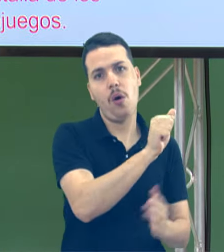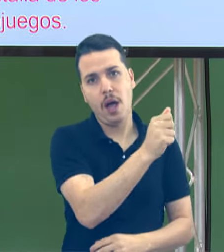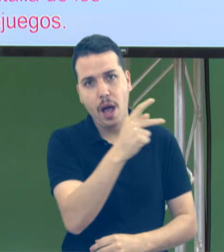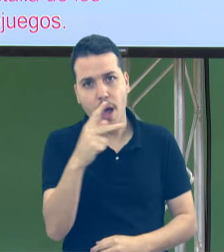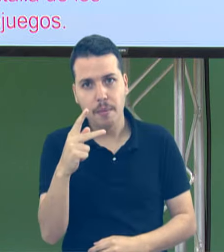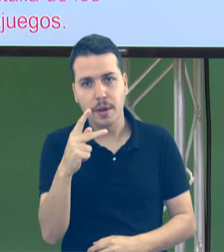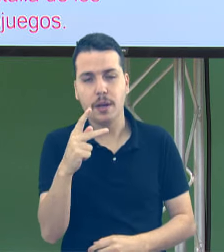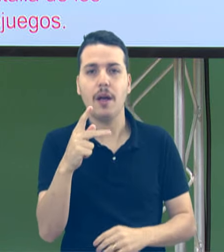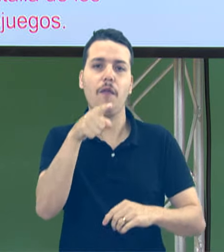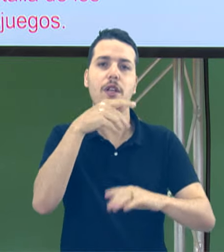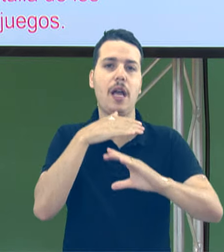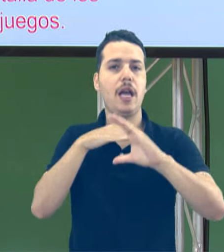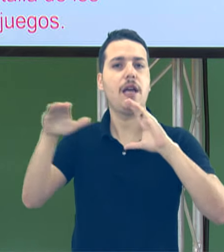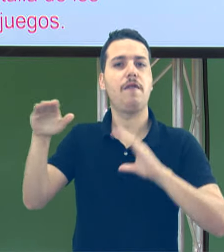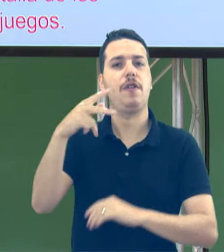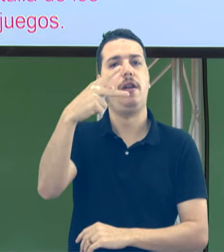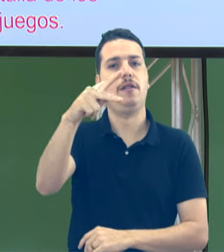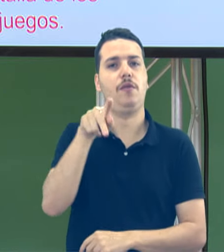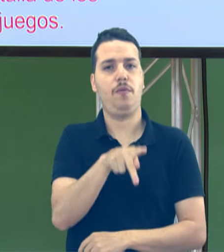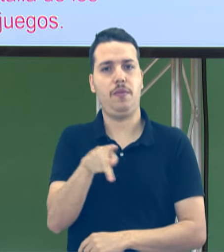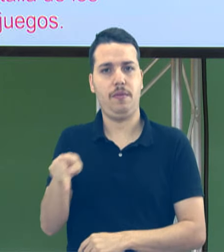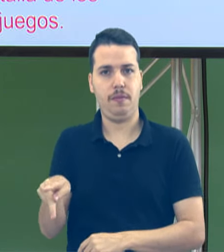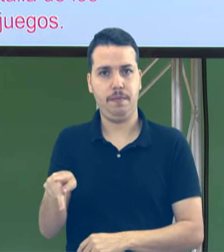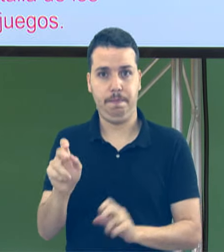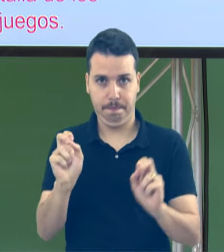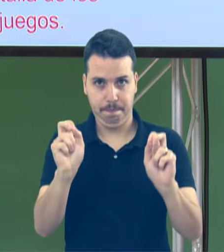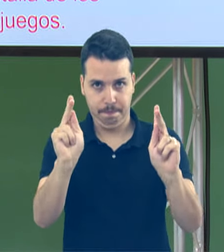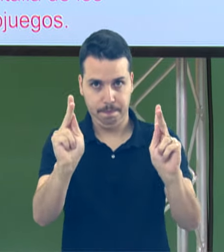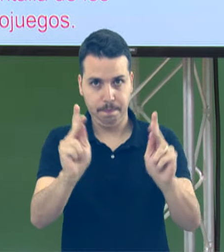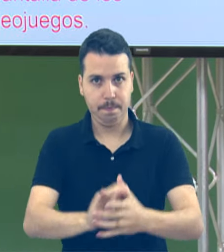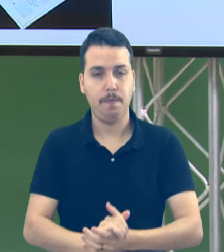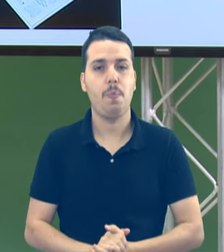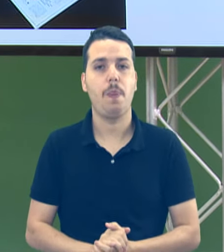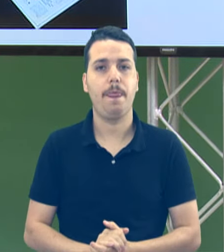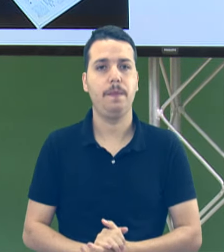e encaminhar para o seu professor, ok?